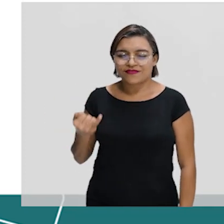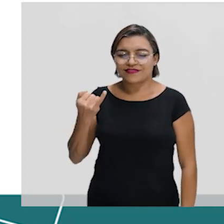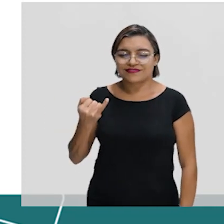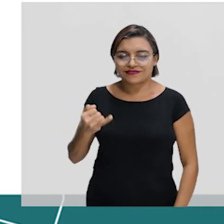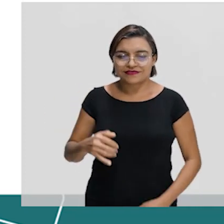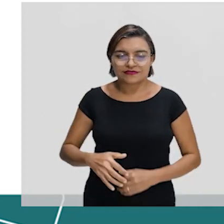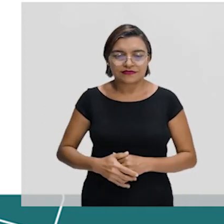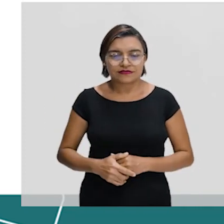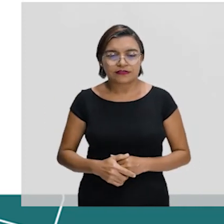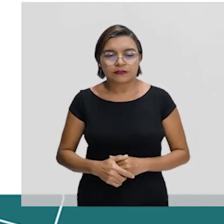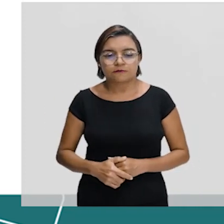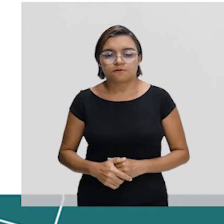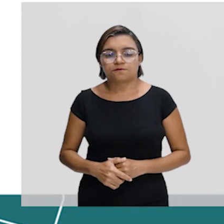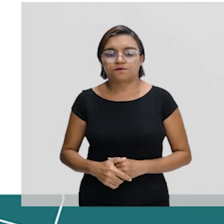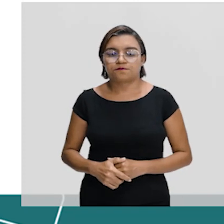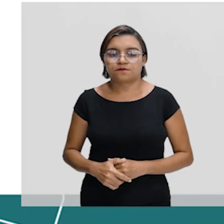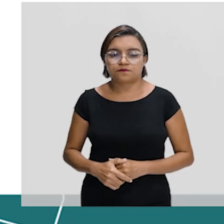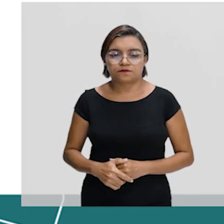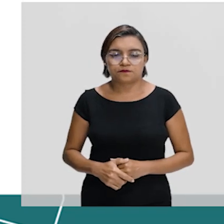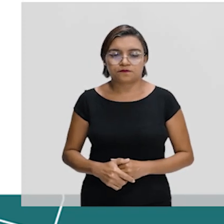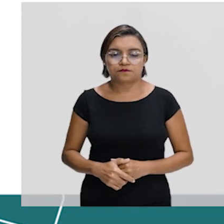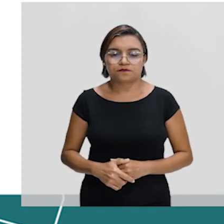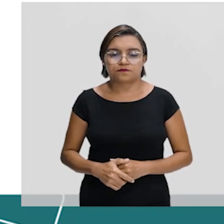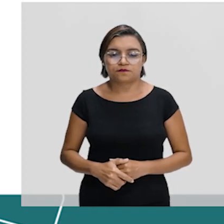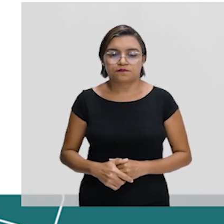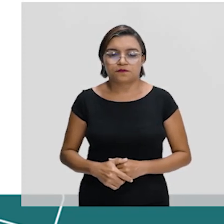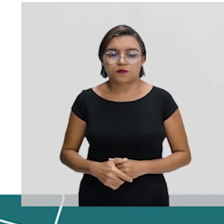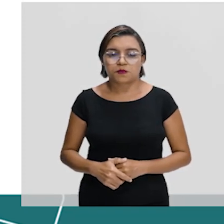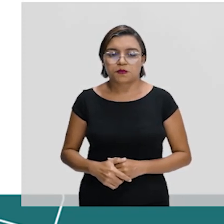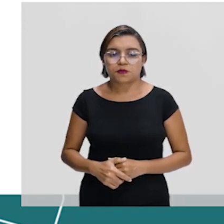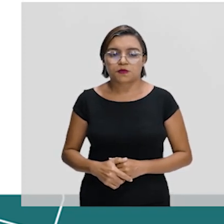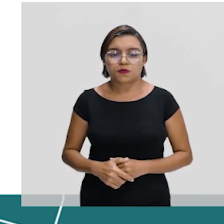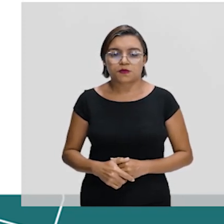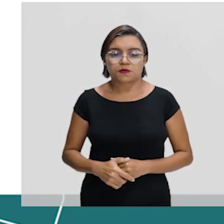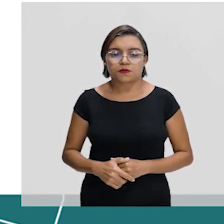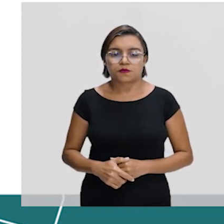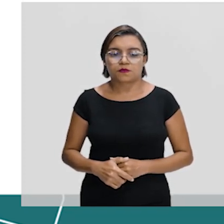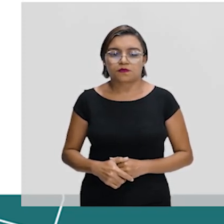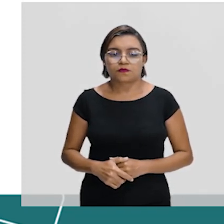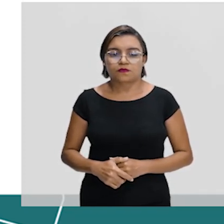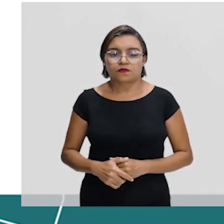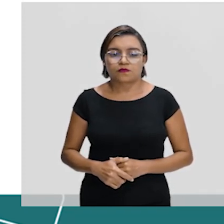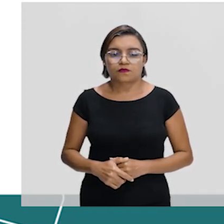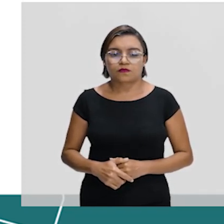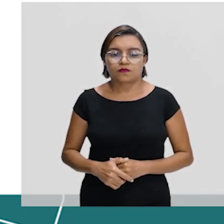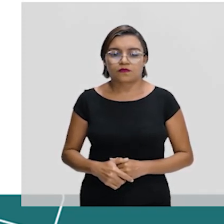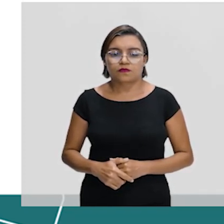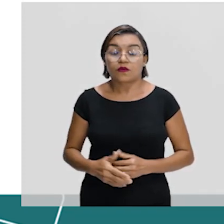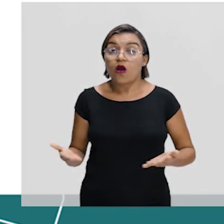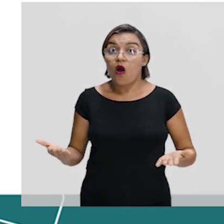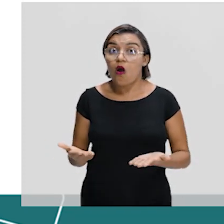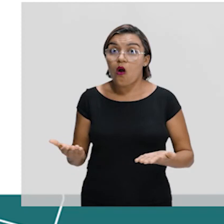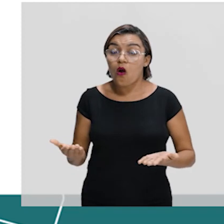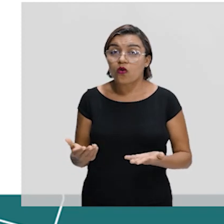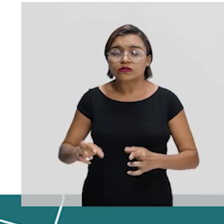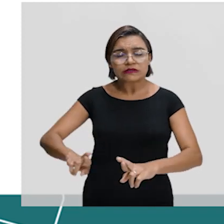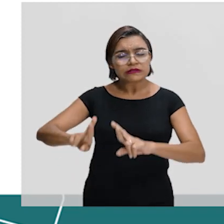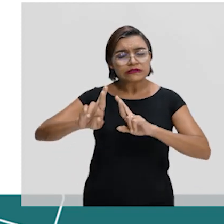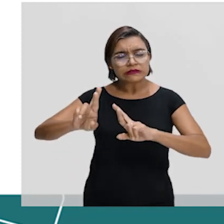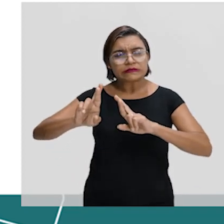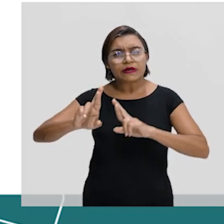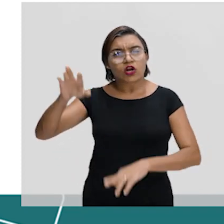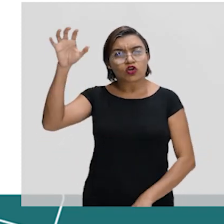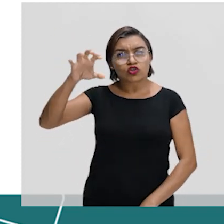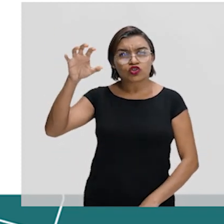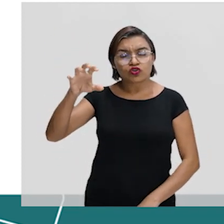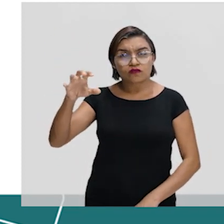que llueva hoy. Hace mucho calor. Então, tomara que chova hoje. Está fazendo muito calor. Em todos os